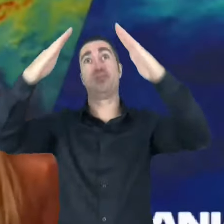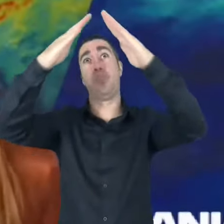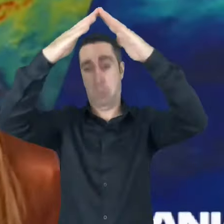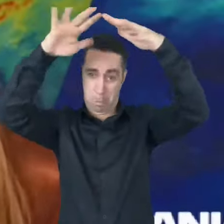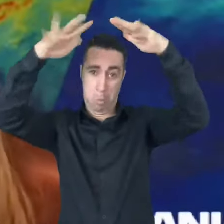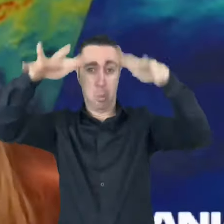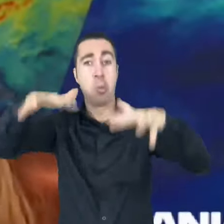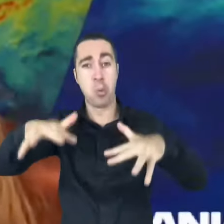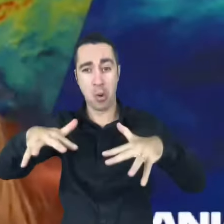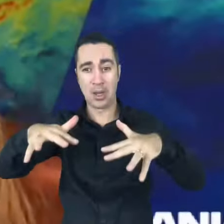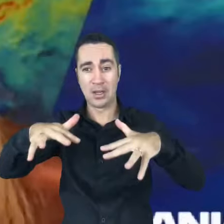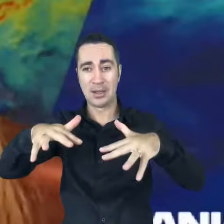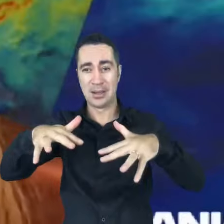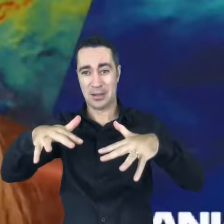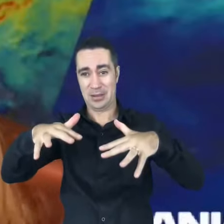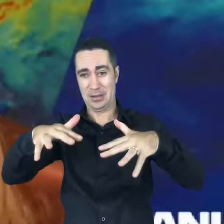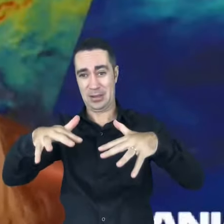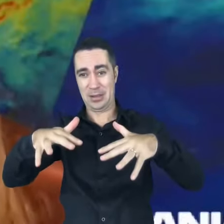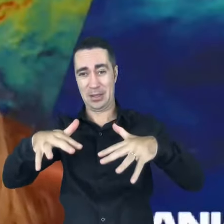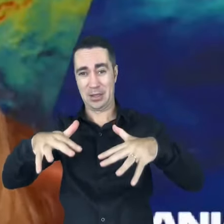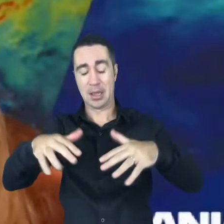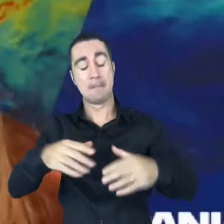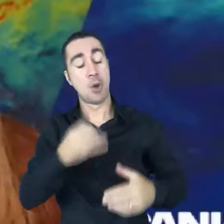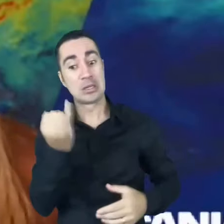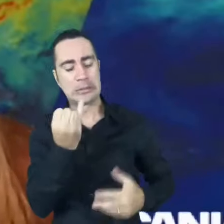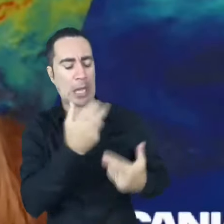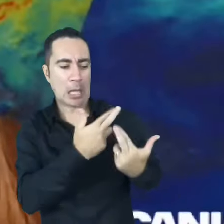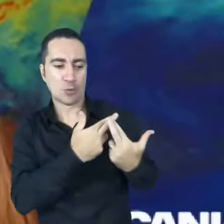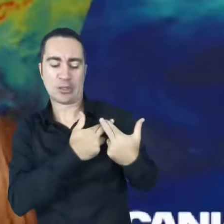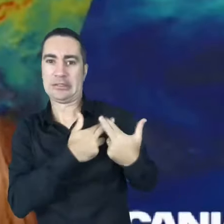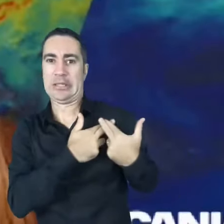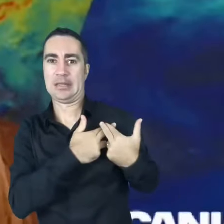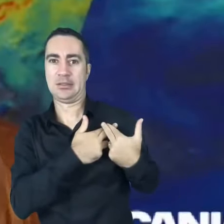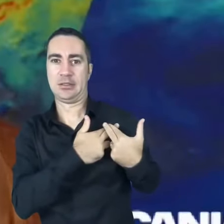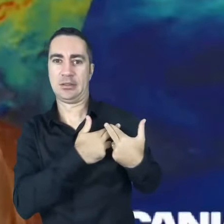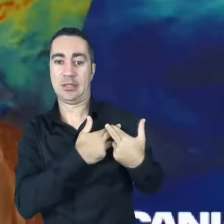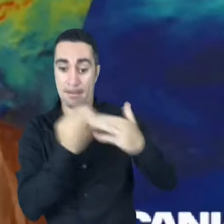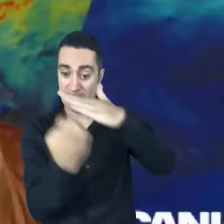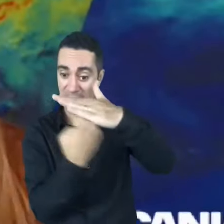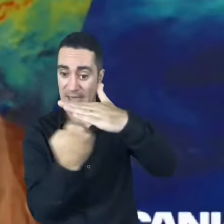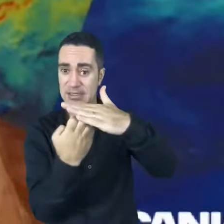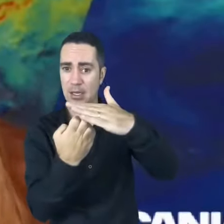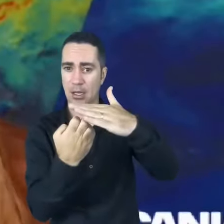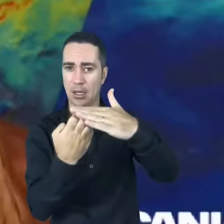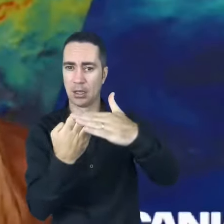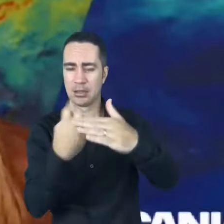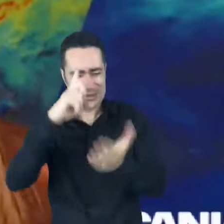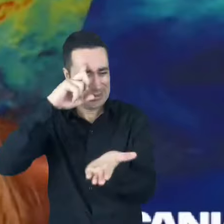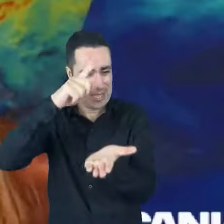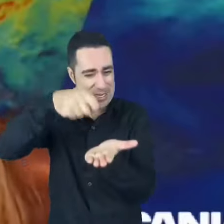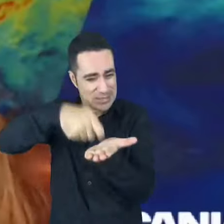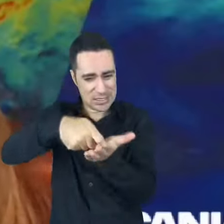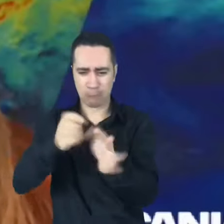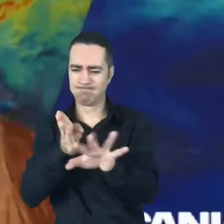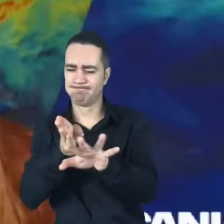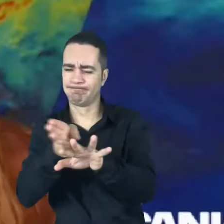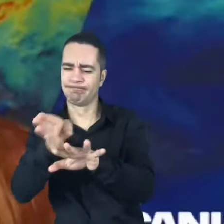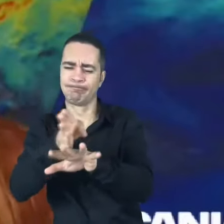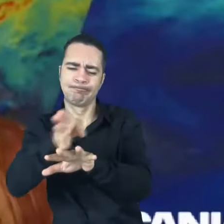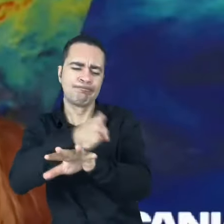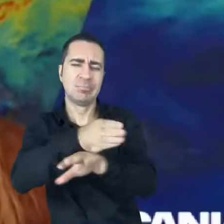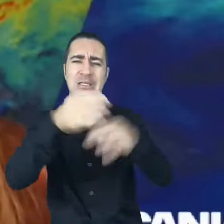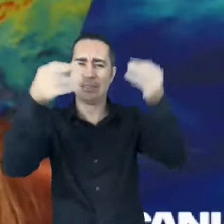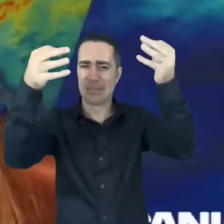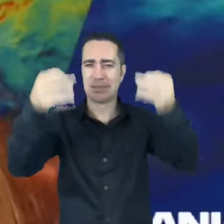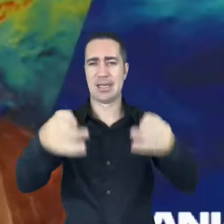e responsável na sua empresa, você sabe, sendo parte desse evento também, meu tempo na